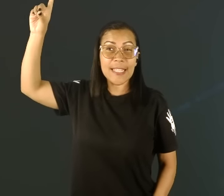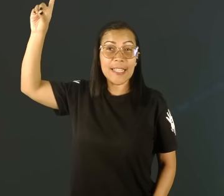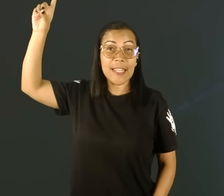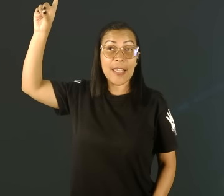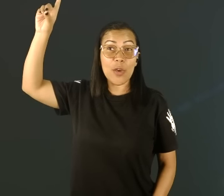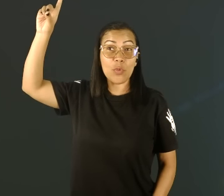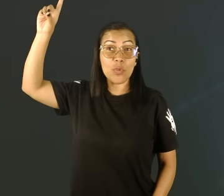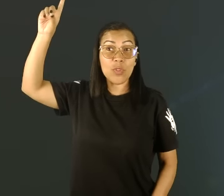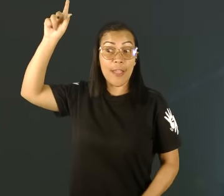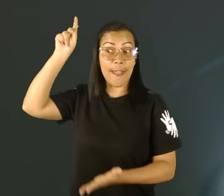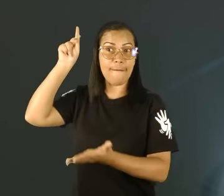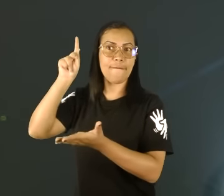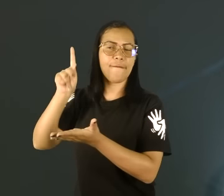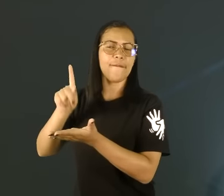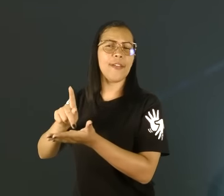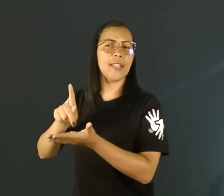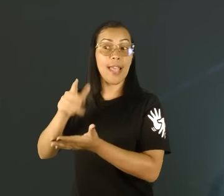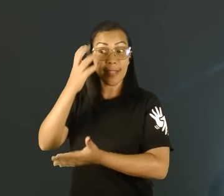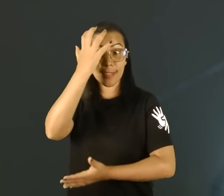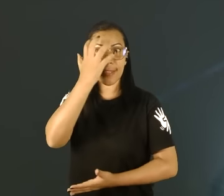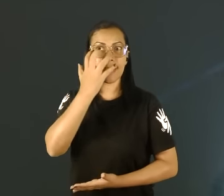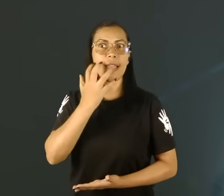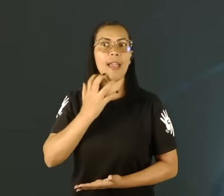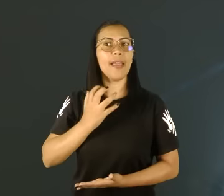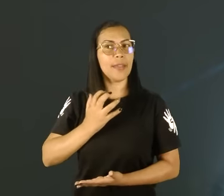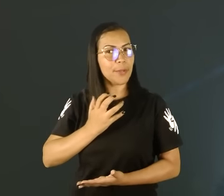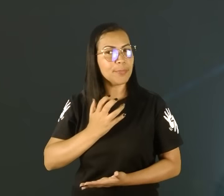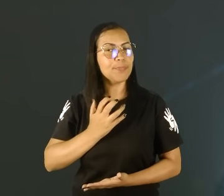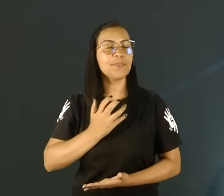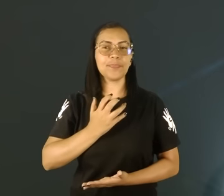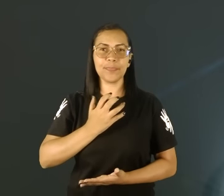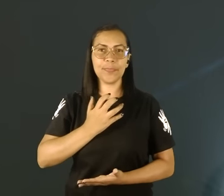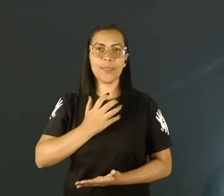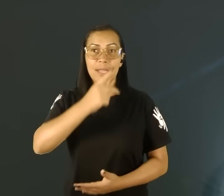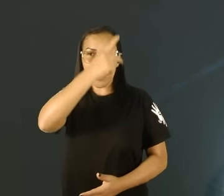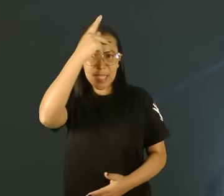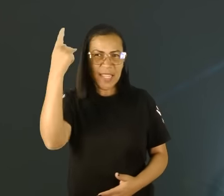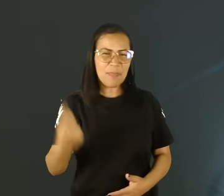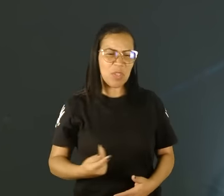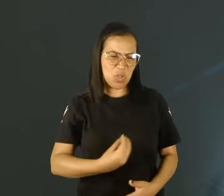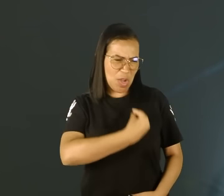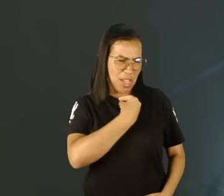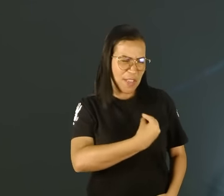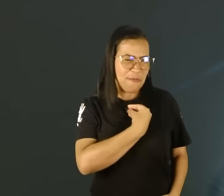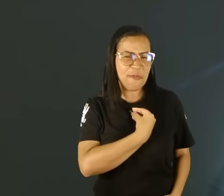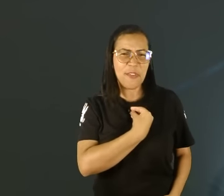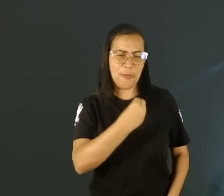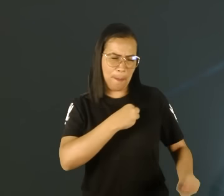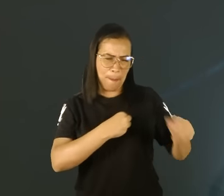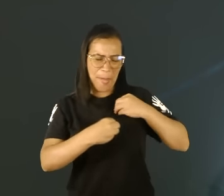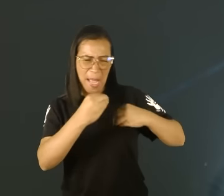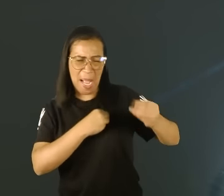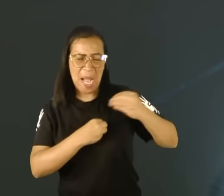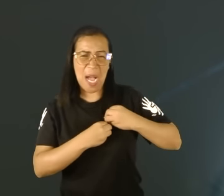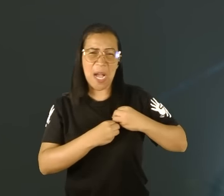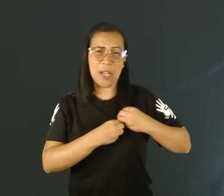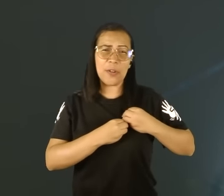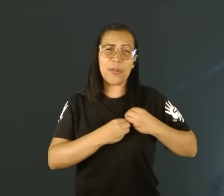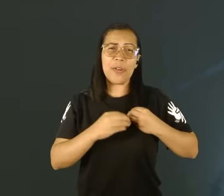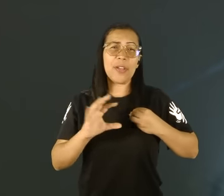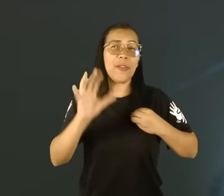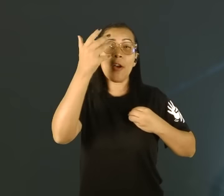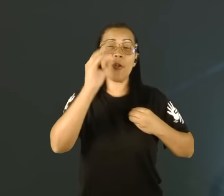da santidade, o mergulho no pecado, a incredulidade, a distância das coisas de Deus, tudo